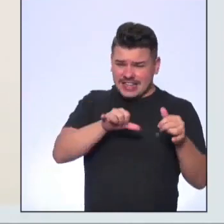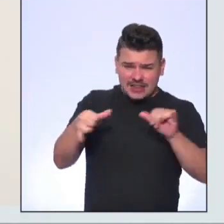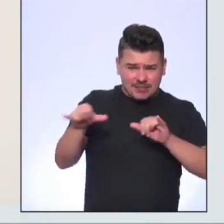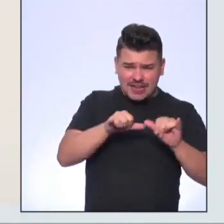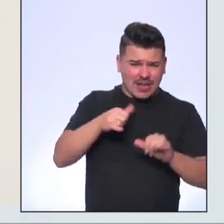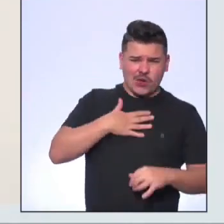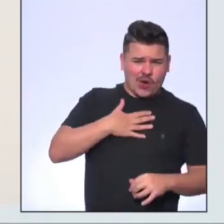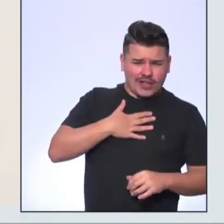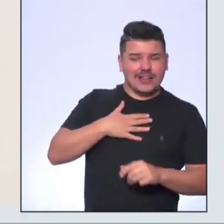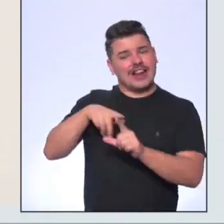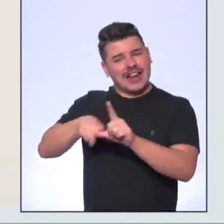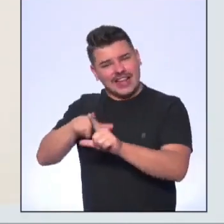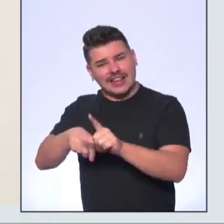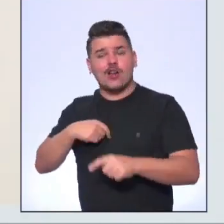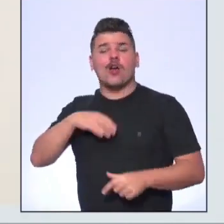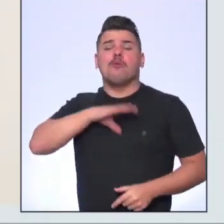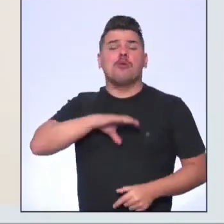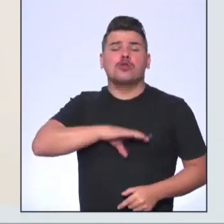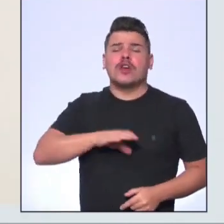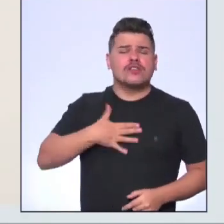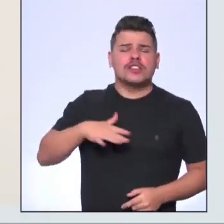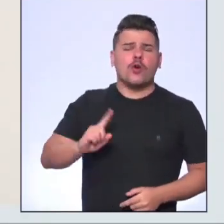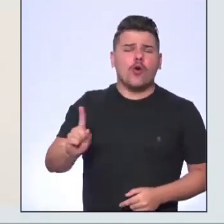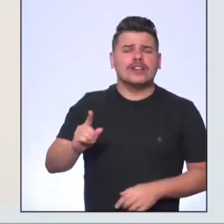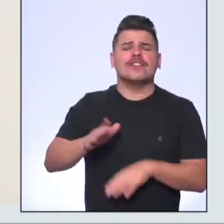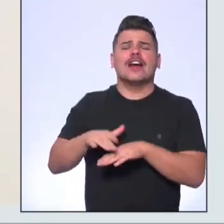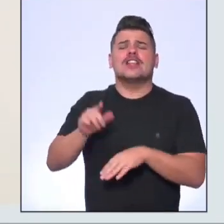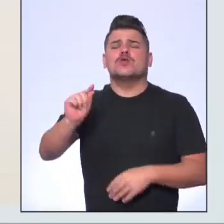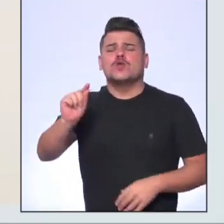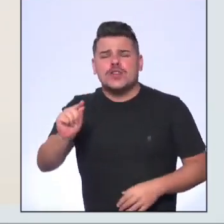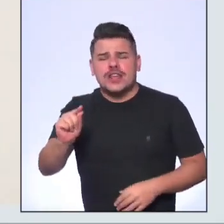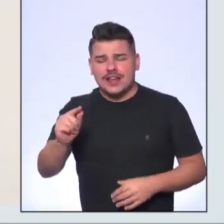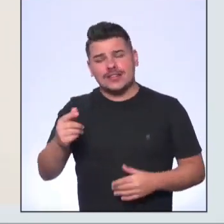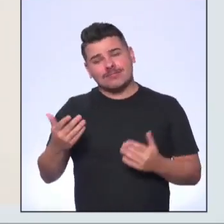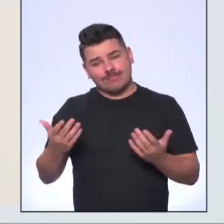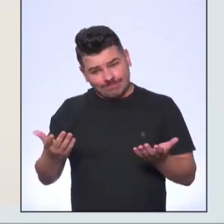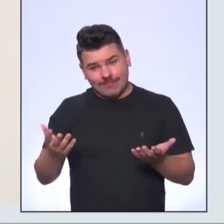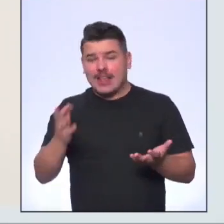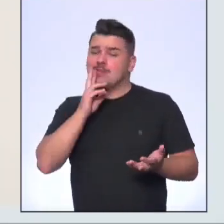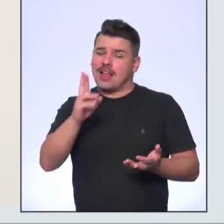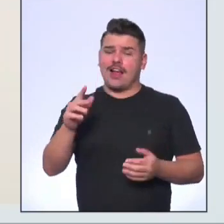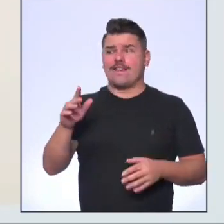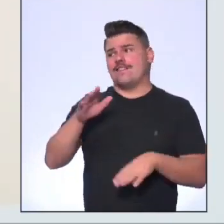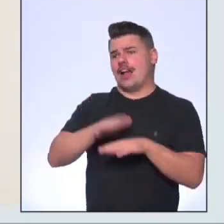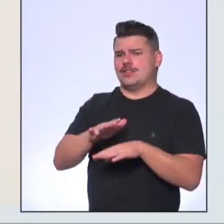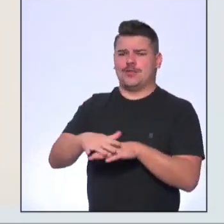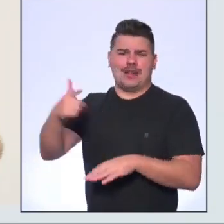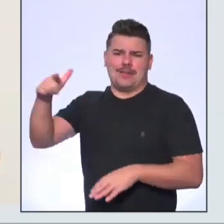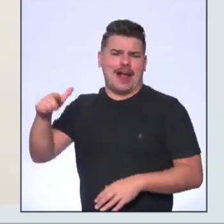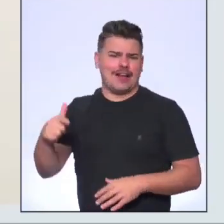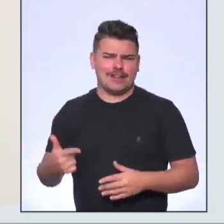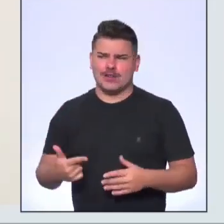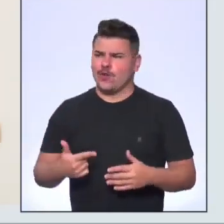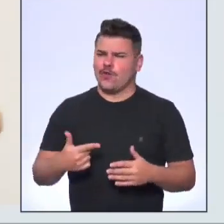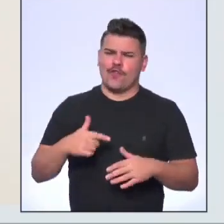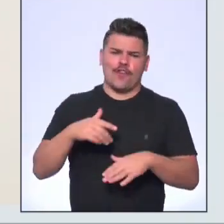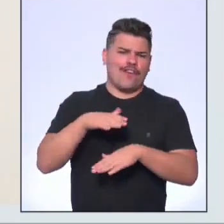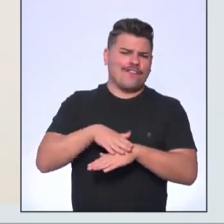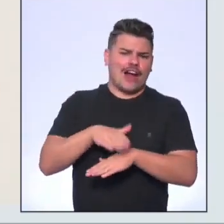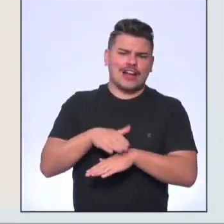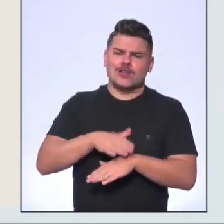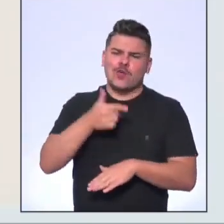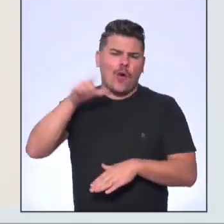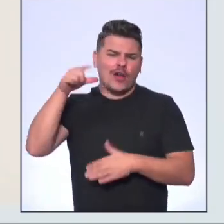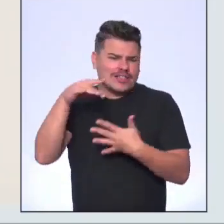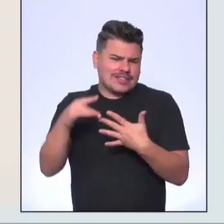não gosta de português. O que você faz? A resposta parece óbvia, né? Professor, eu faço matemática, faço engenharia, faço física, faço